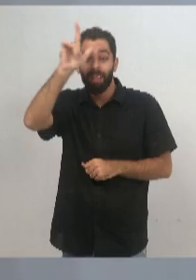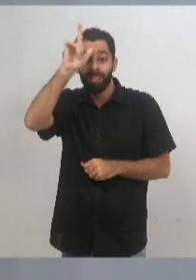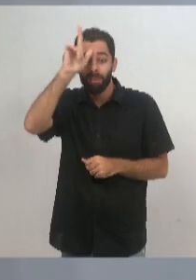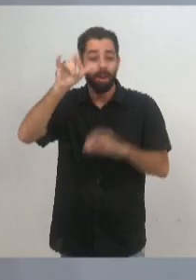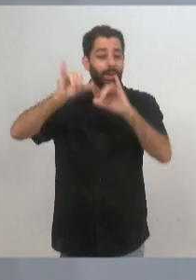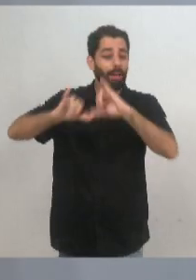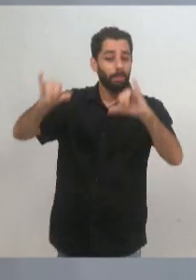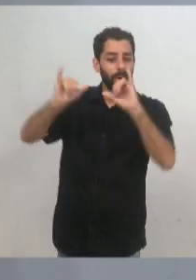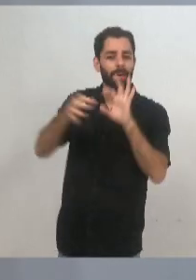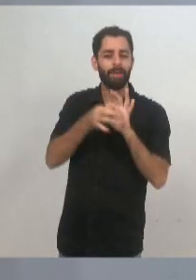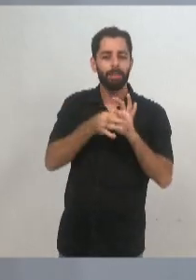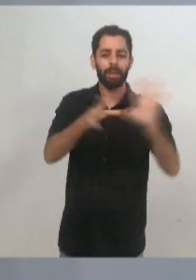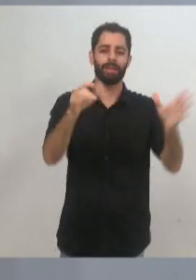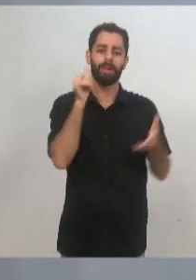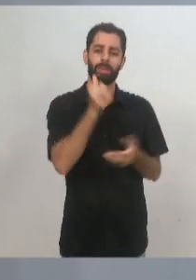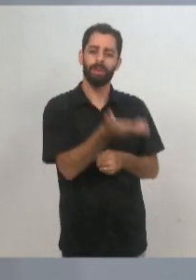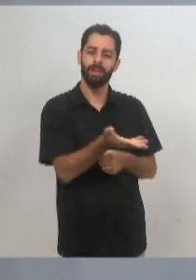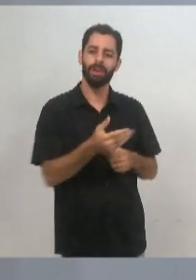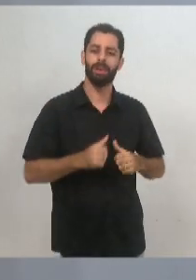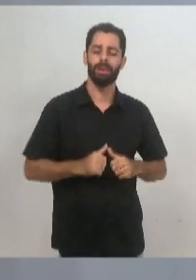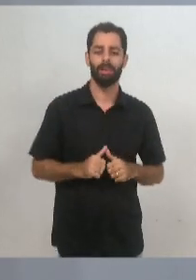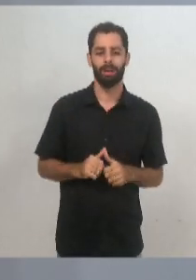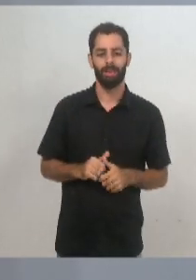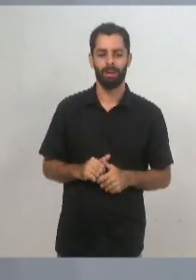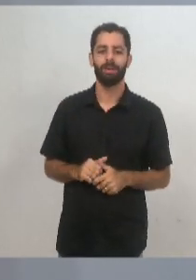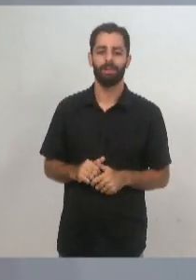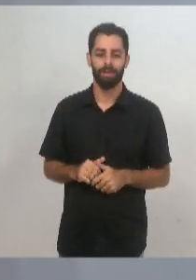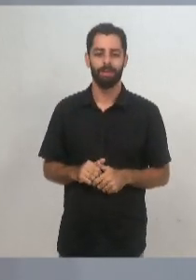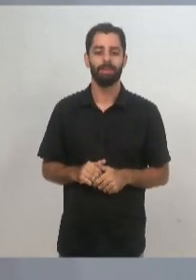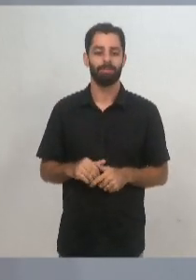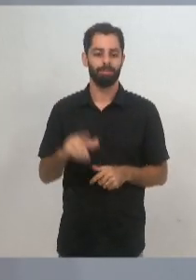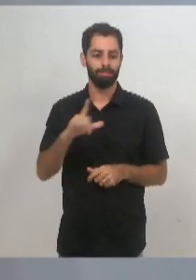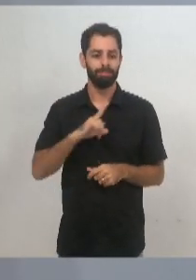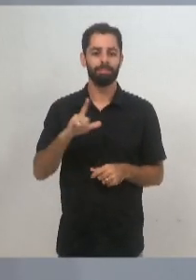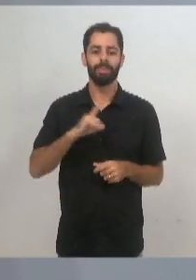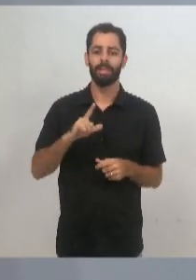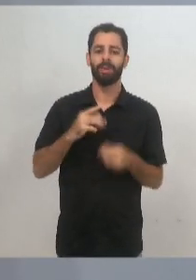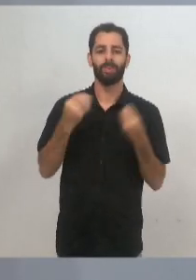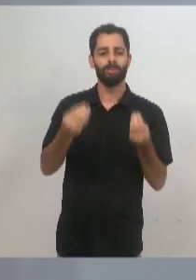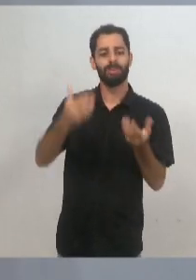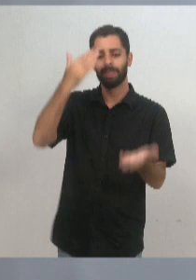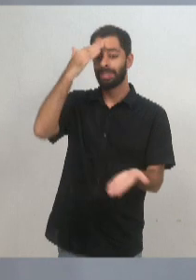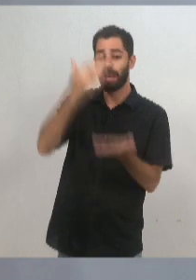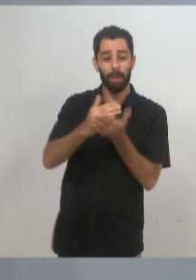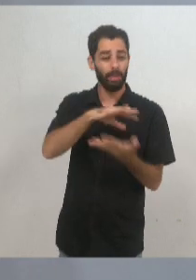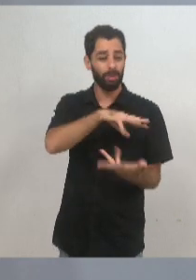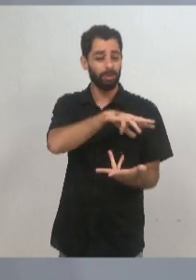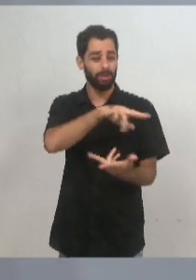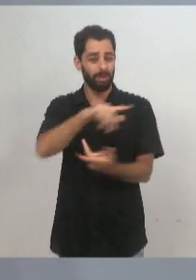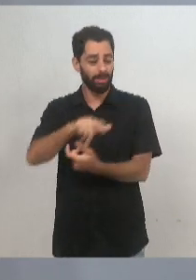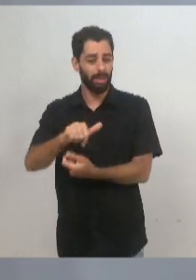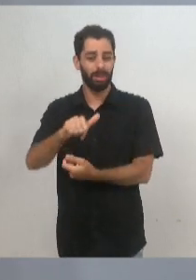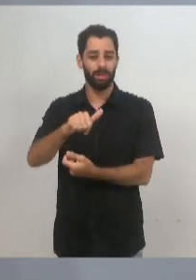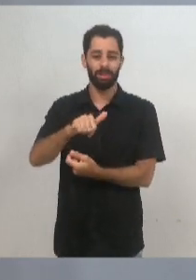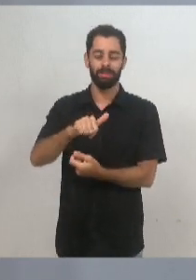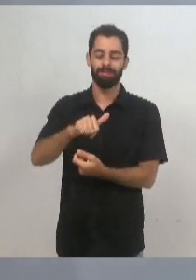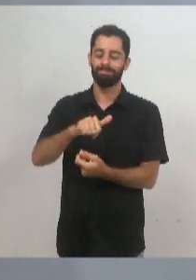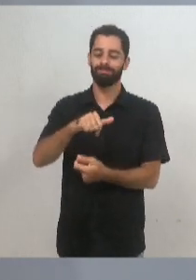vereadores, para a liberdade dessa mulher. A credibilidade mundial